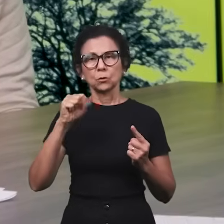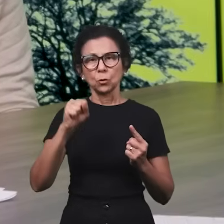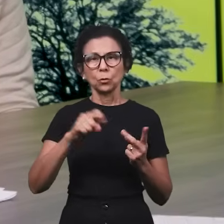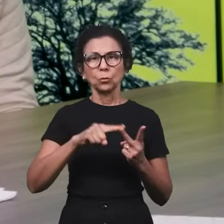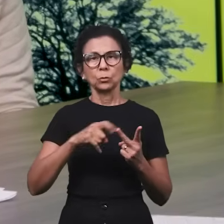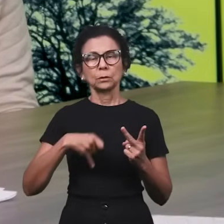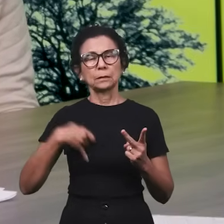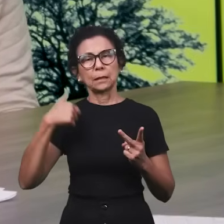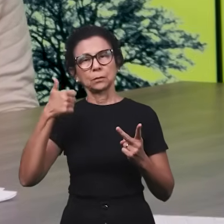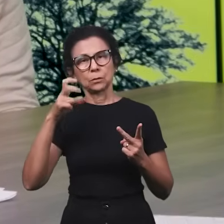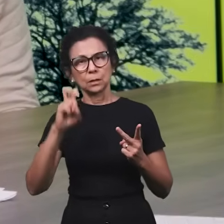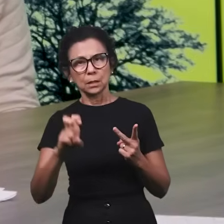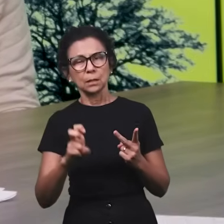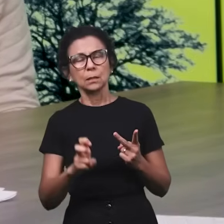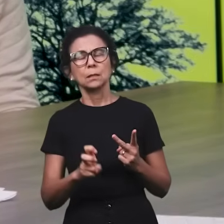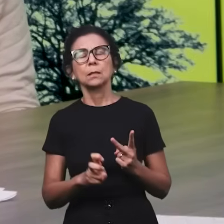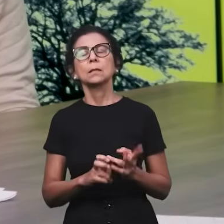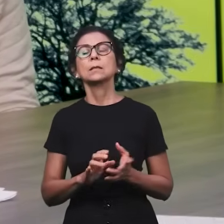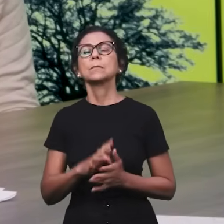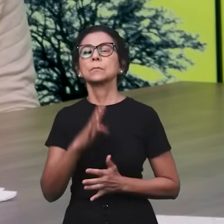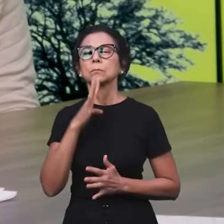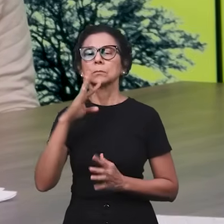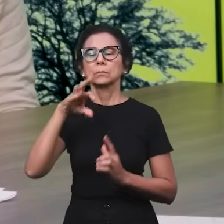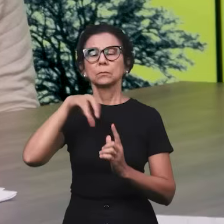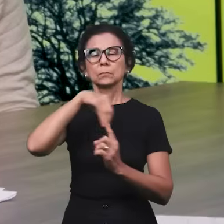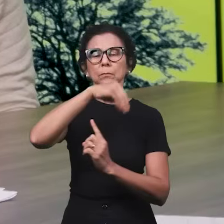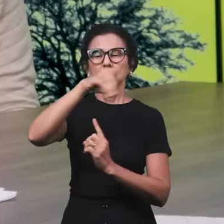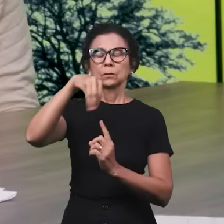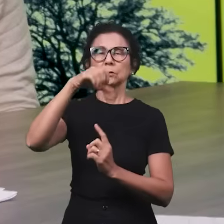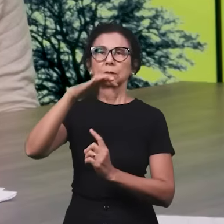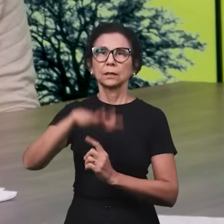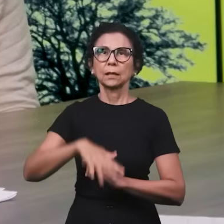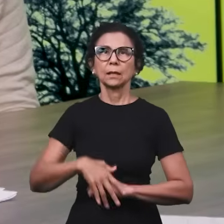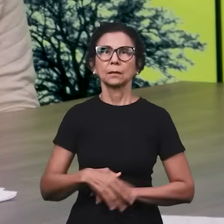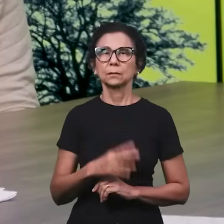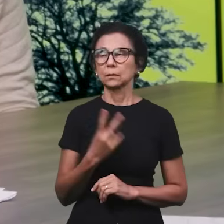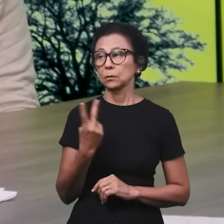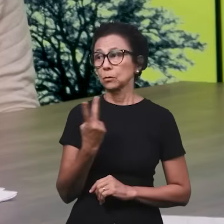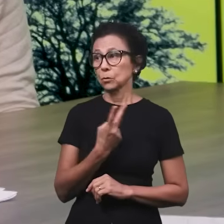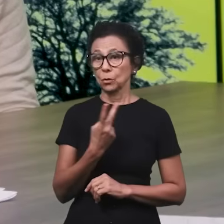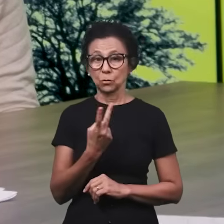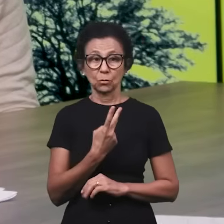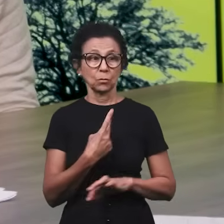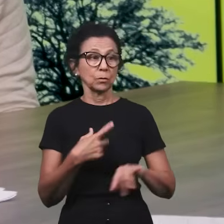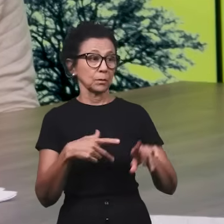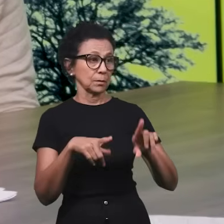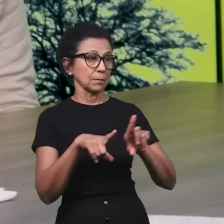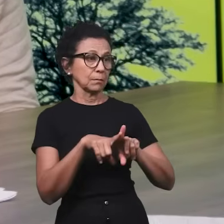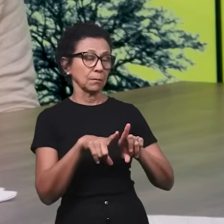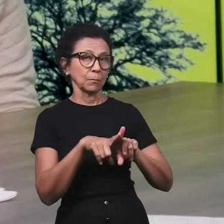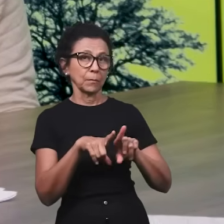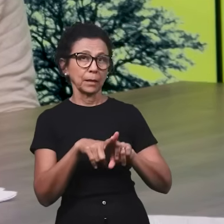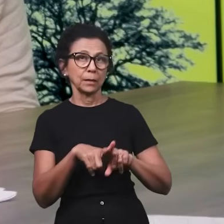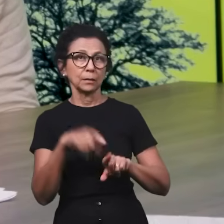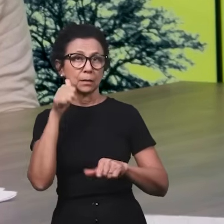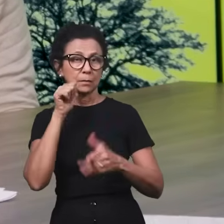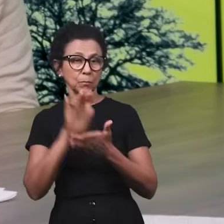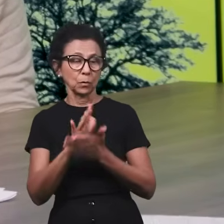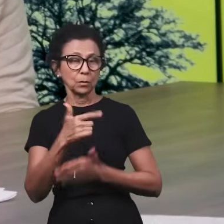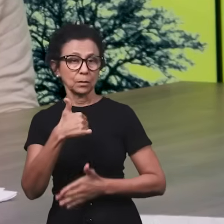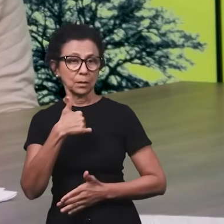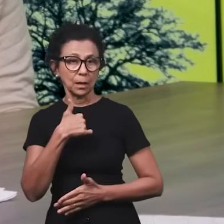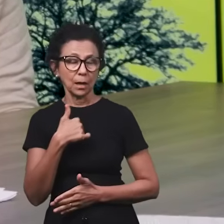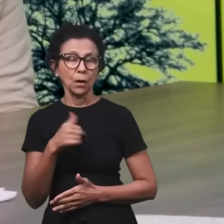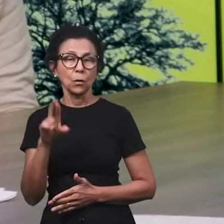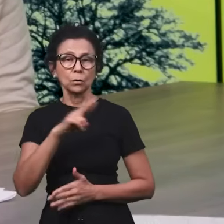Gabriel, que tem 8, já são ensinados na palavra, nos meios de graça. E o Kênia também, em relação ao